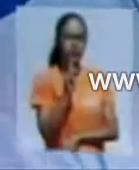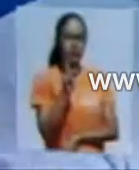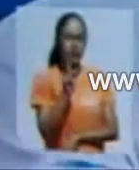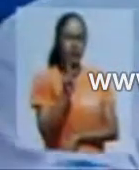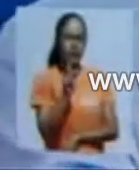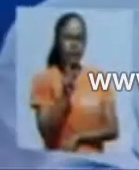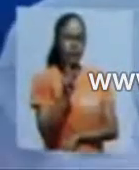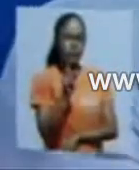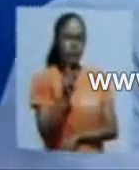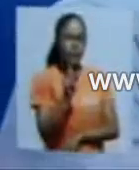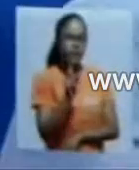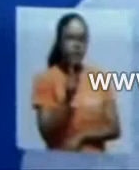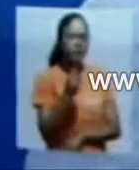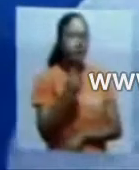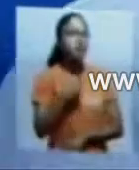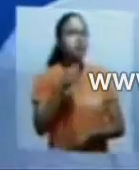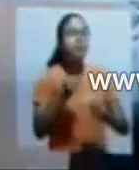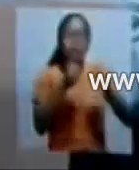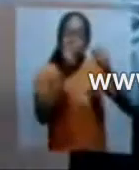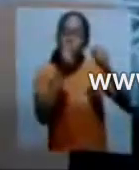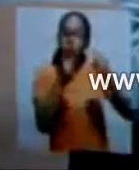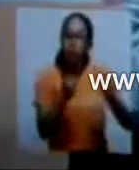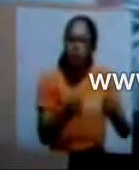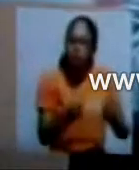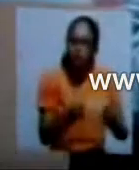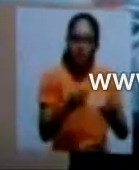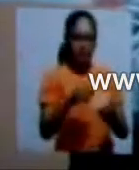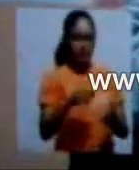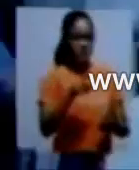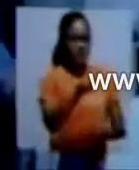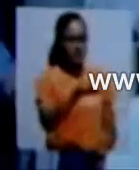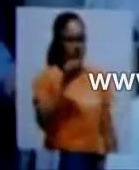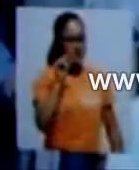Que carimbo você pode colocar ali?